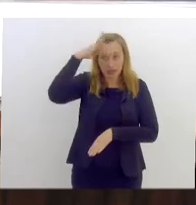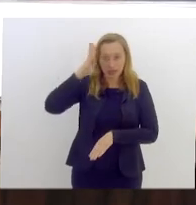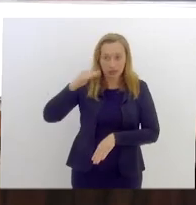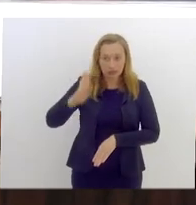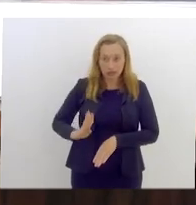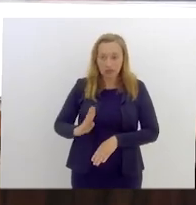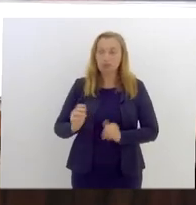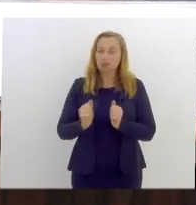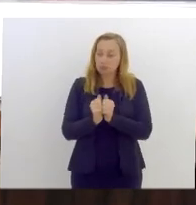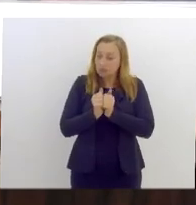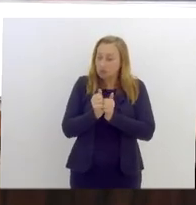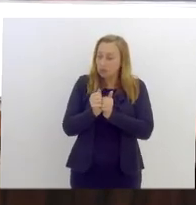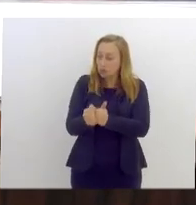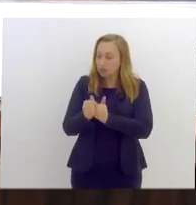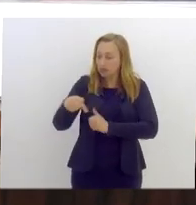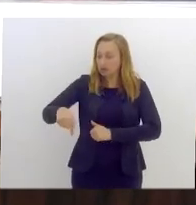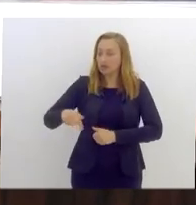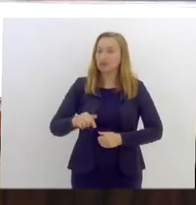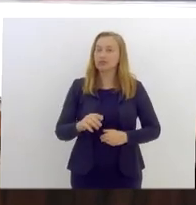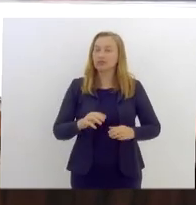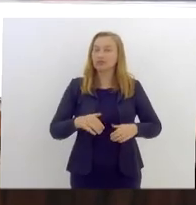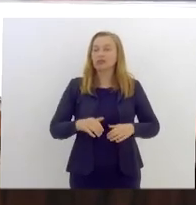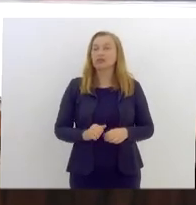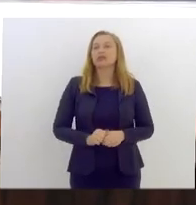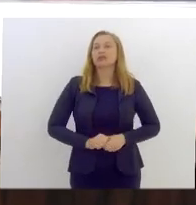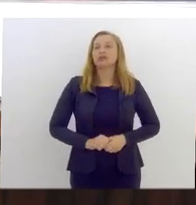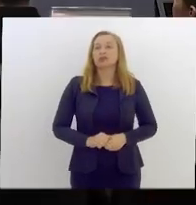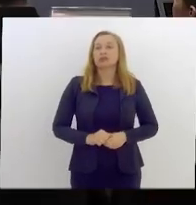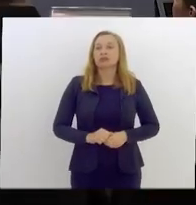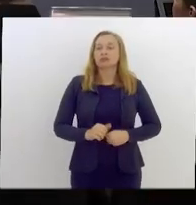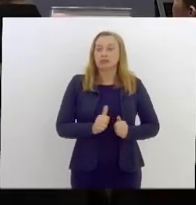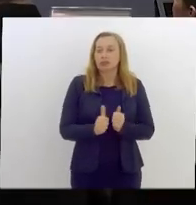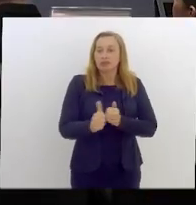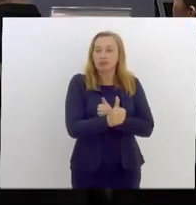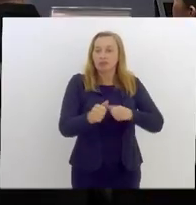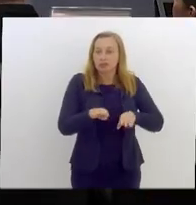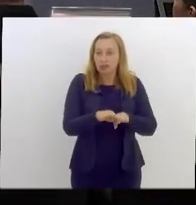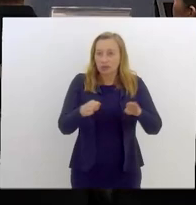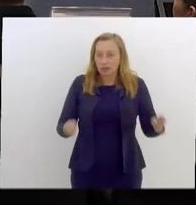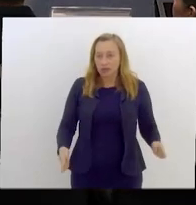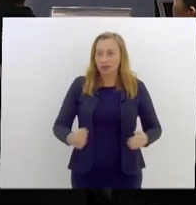os agraciados aqui na frente da mesa.